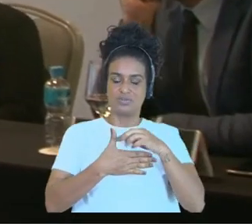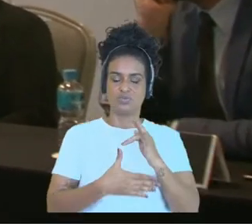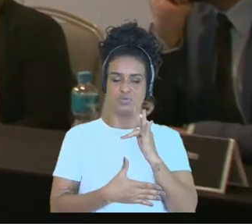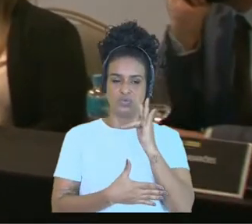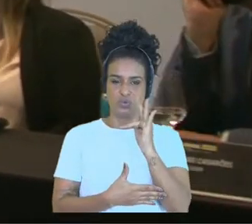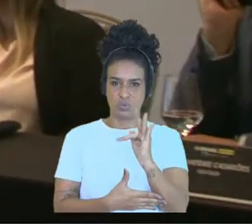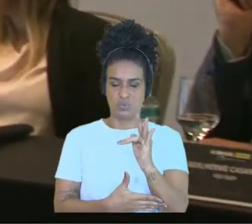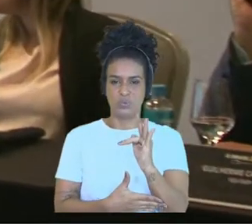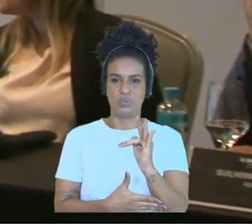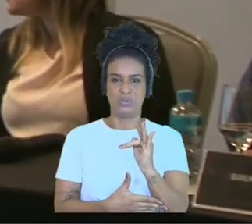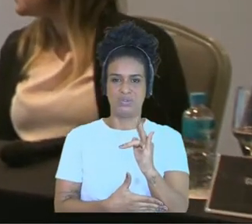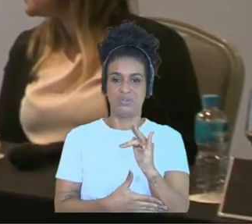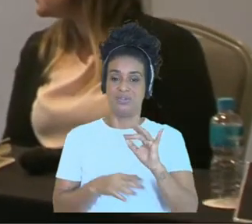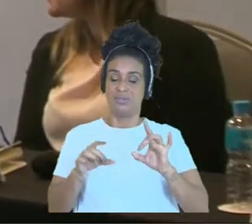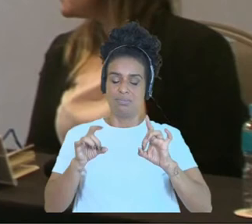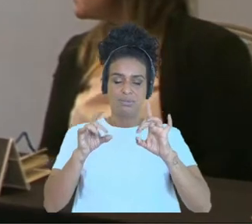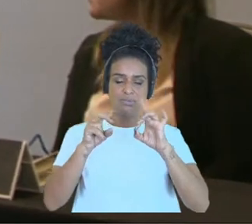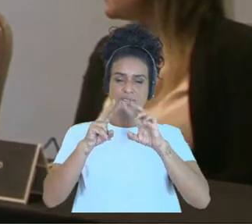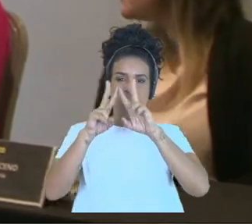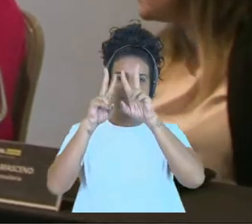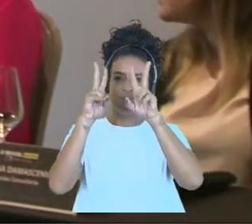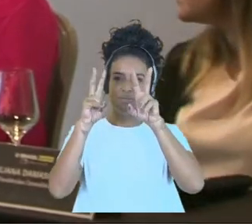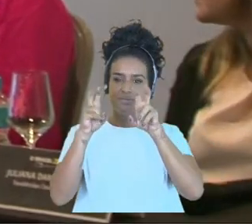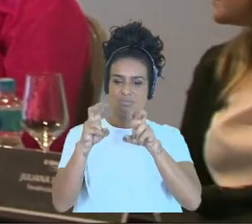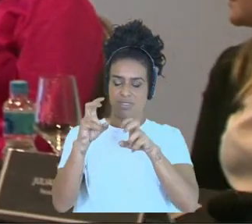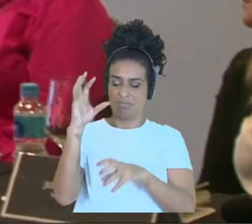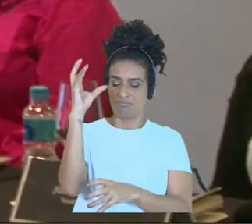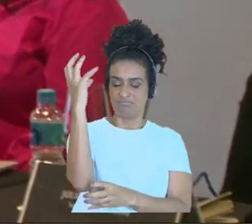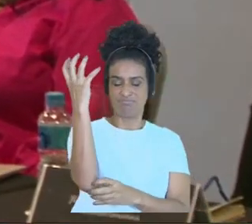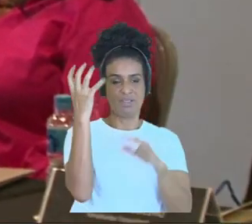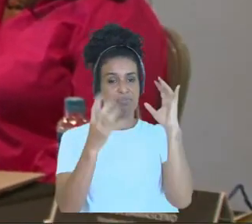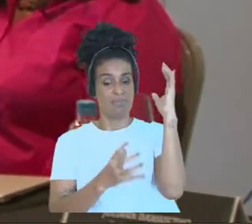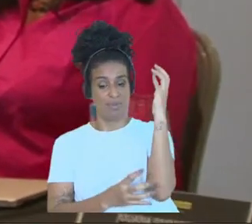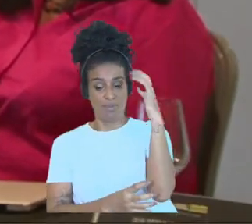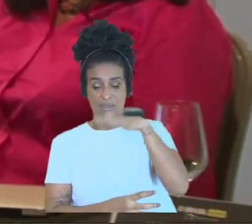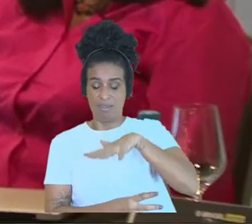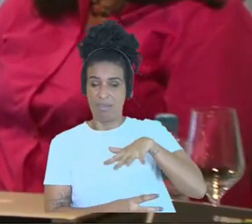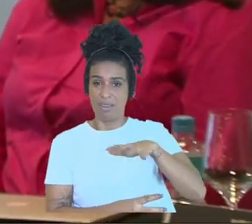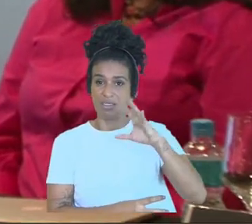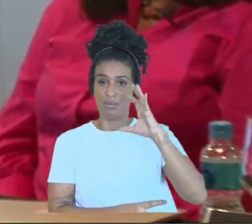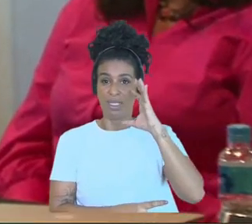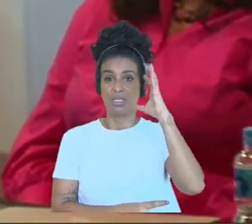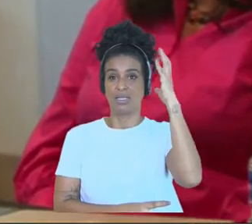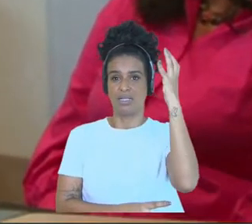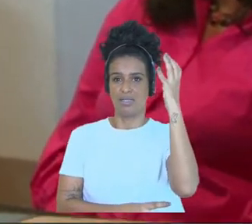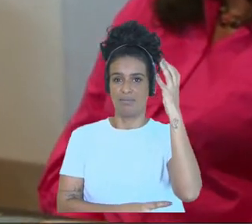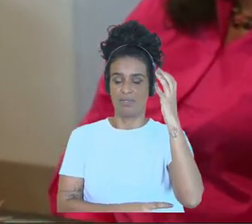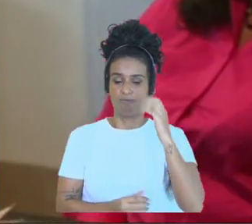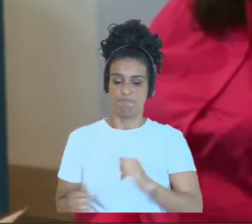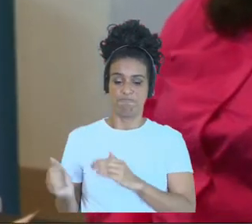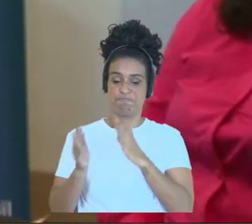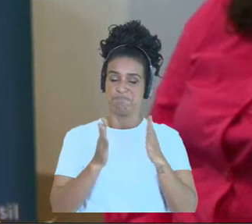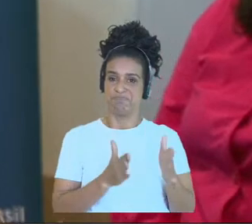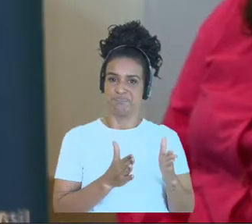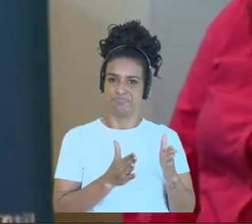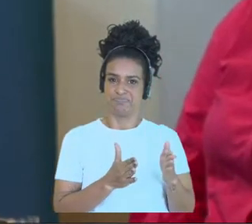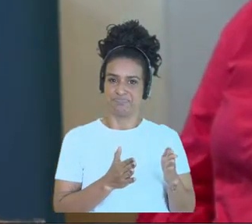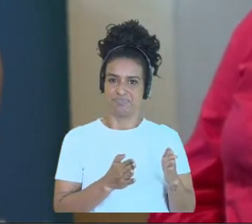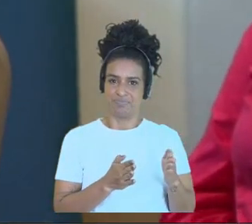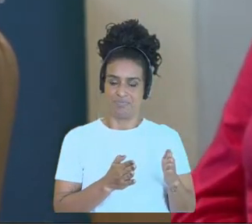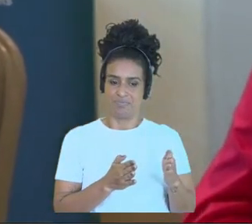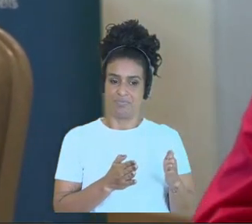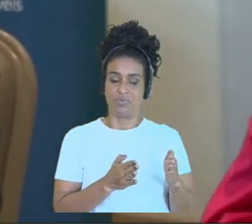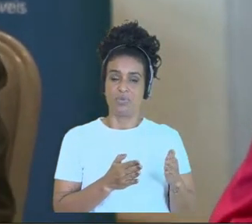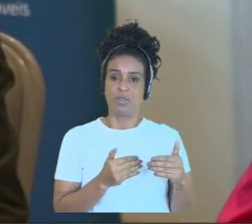e socorro, especialmente nos temas ligados ao meio ambiente, mudanças climáticas. Acho que passamos agora para a